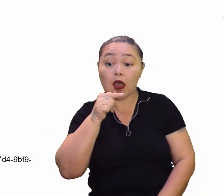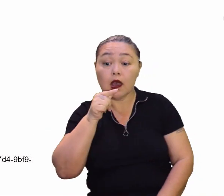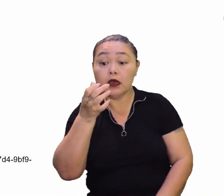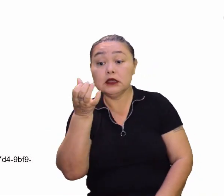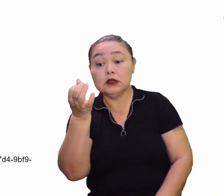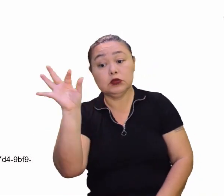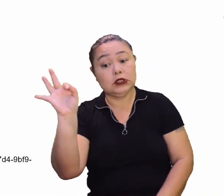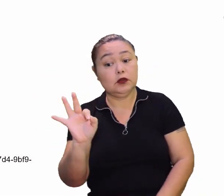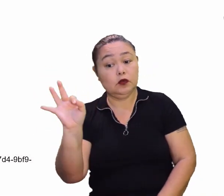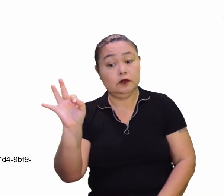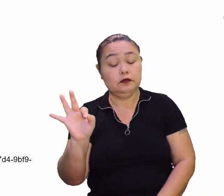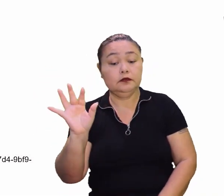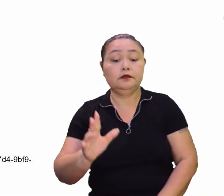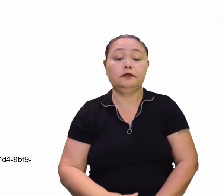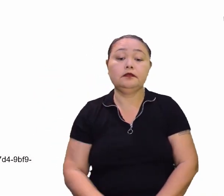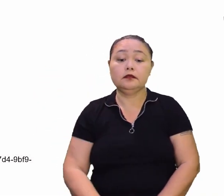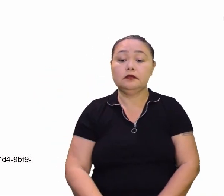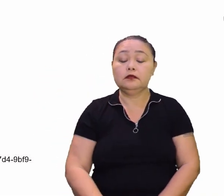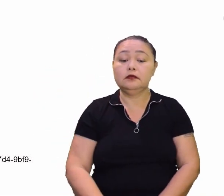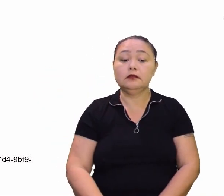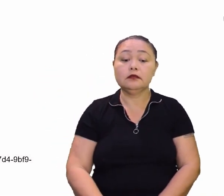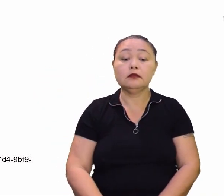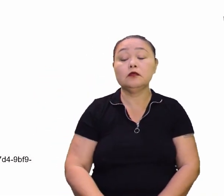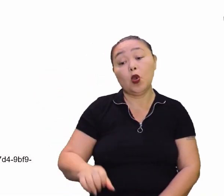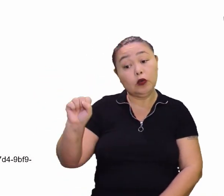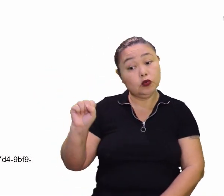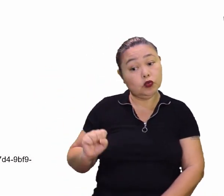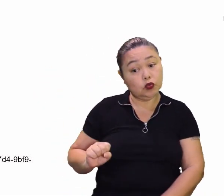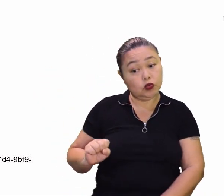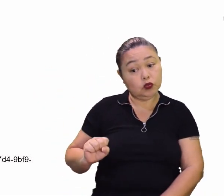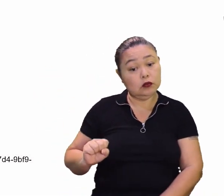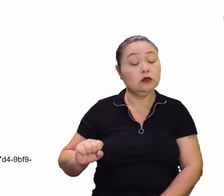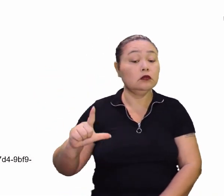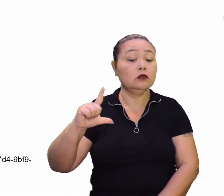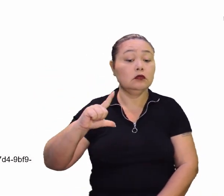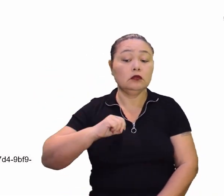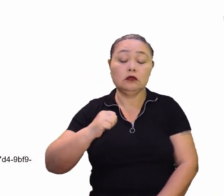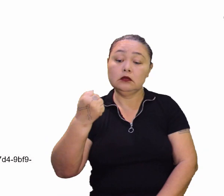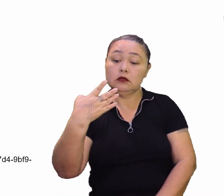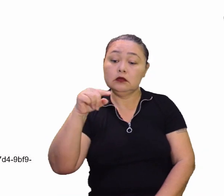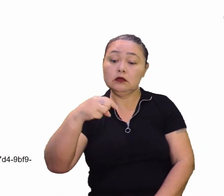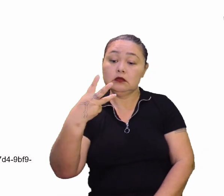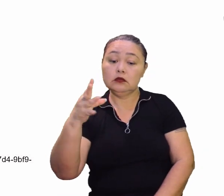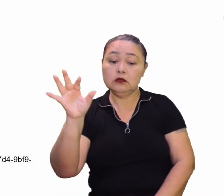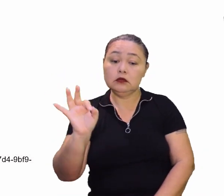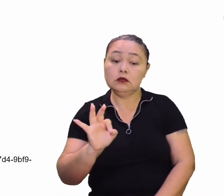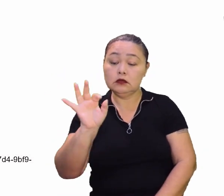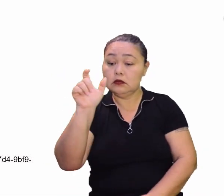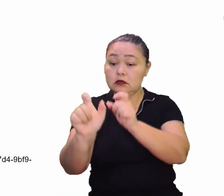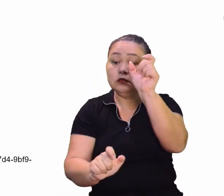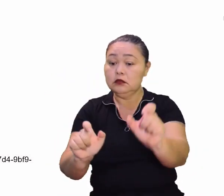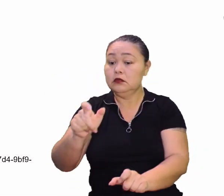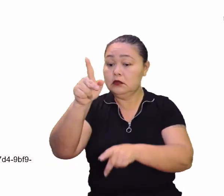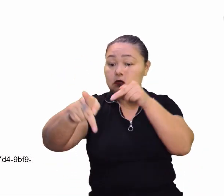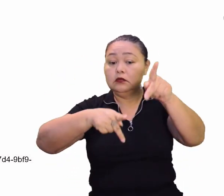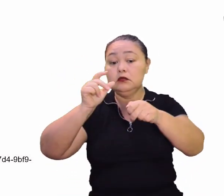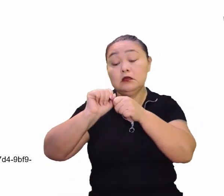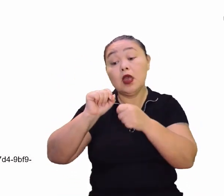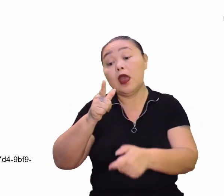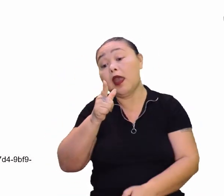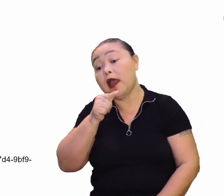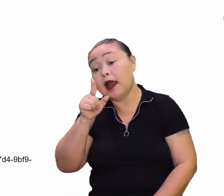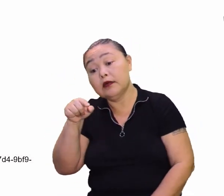lá, a doce, 6%. O Sul tem 14,3% e água